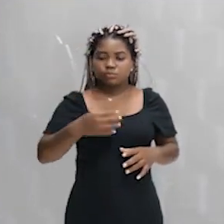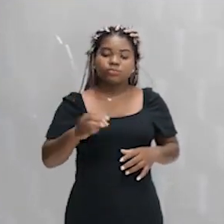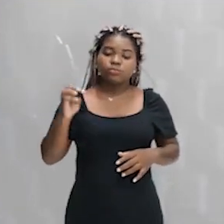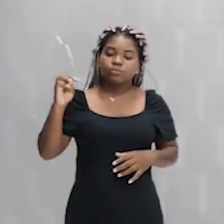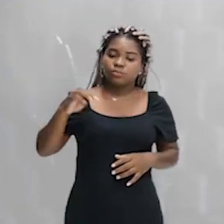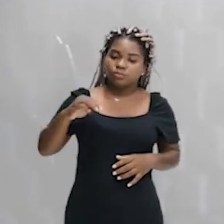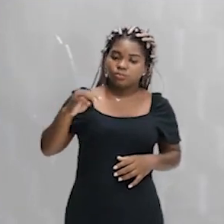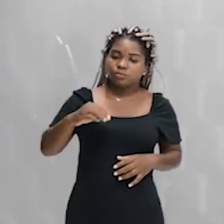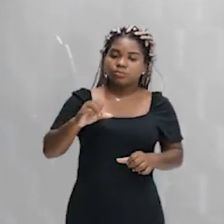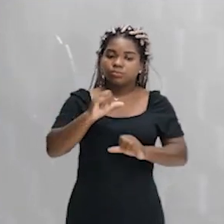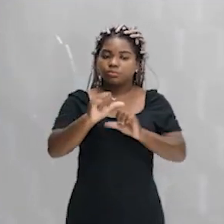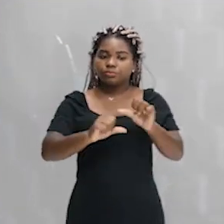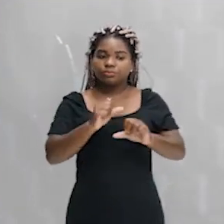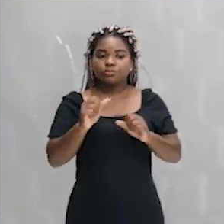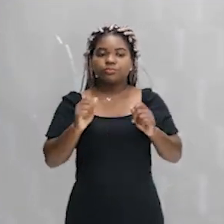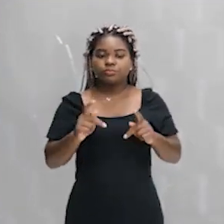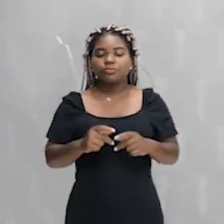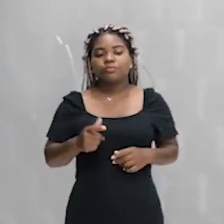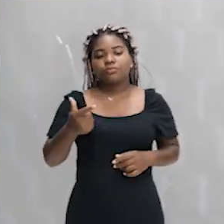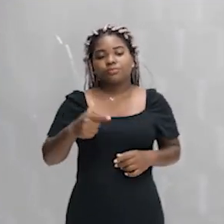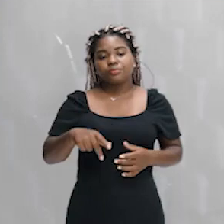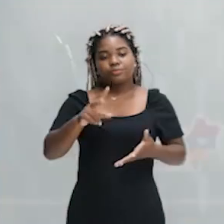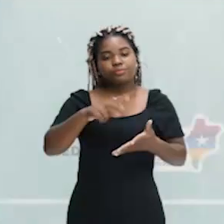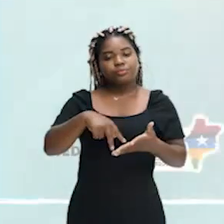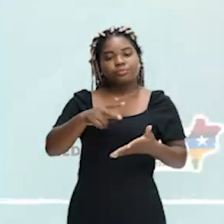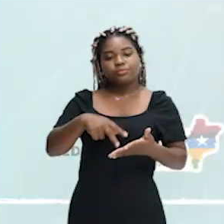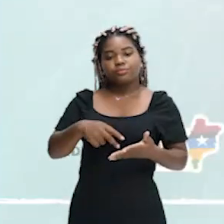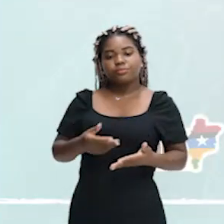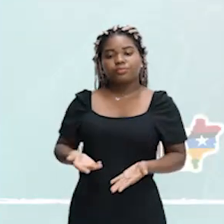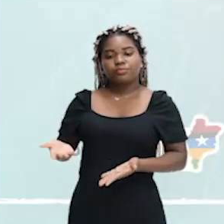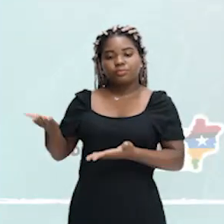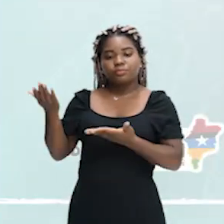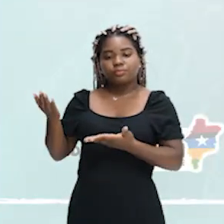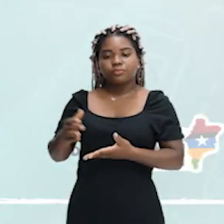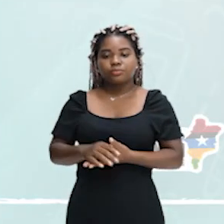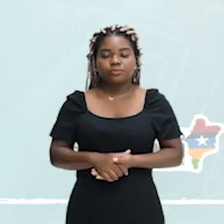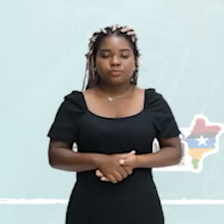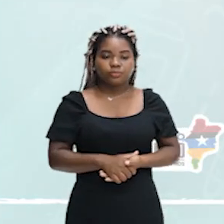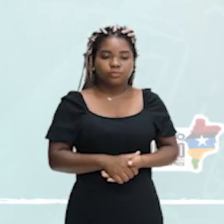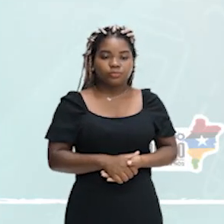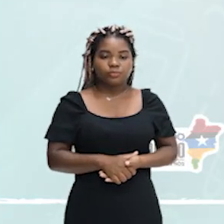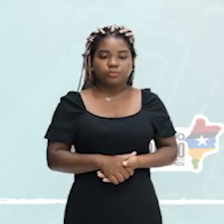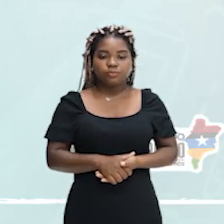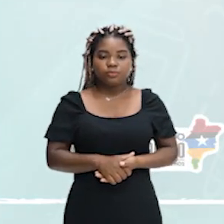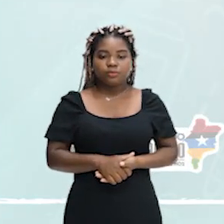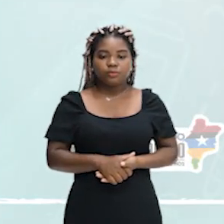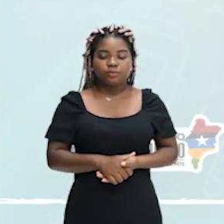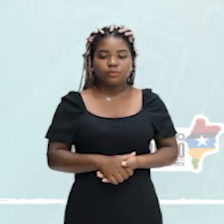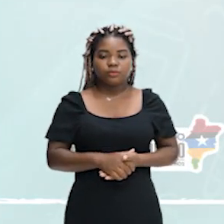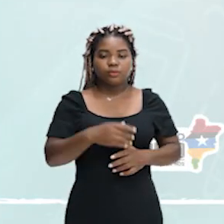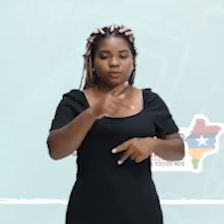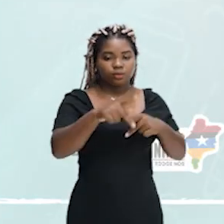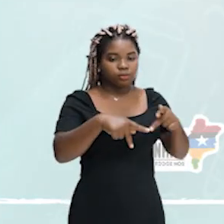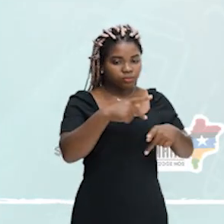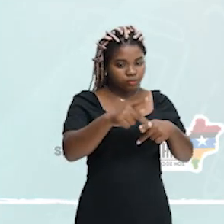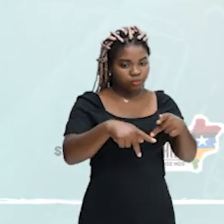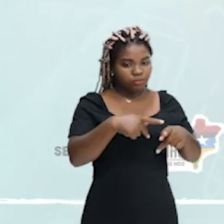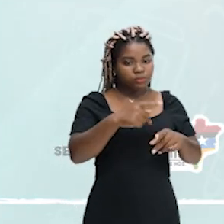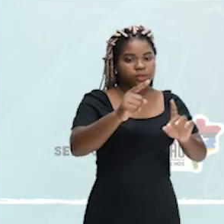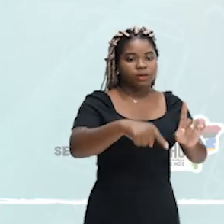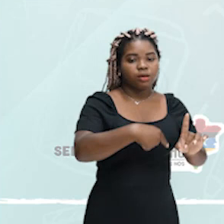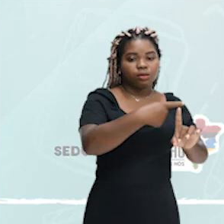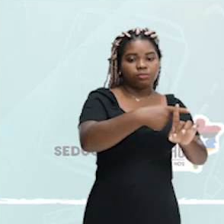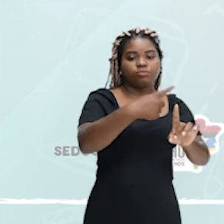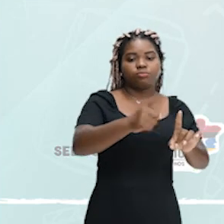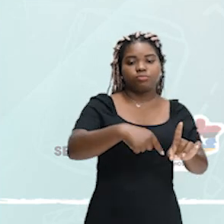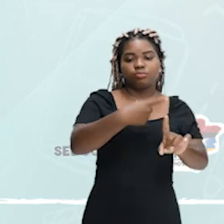vamos lá, vamos continuar. Foi aquilo que eu acabei de dizer para vocês, tá? Ó, a população, ela está dobrando